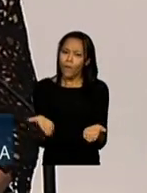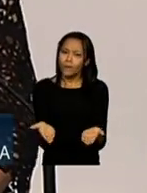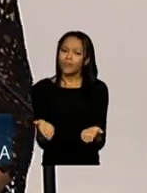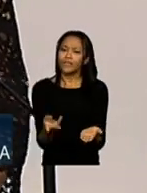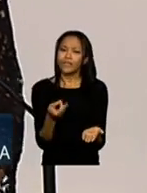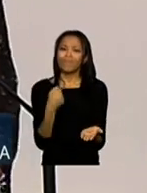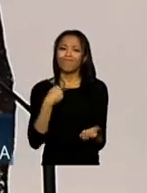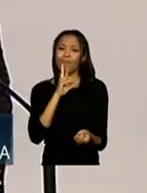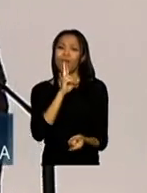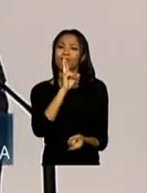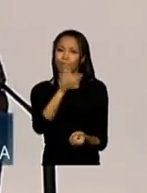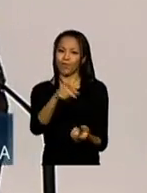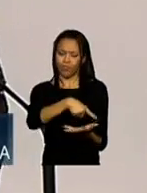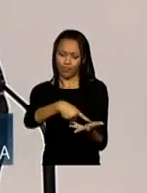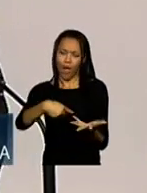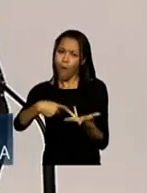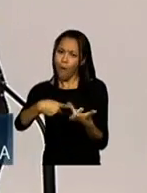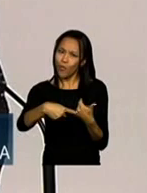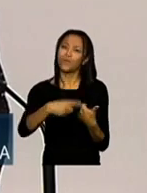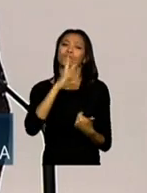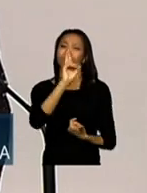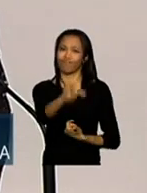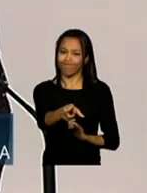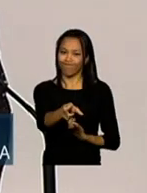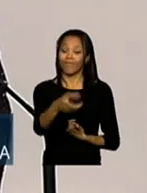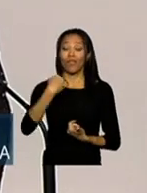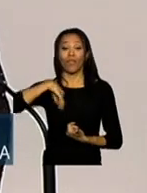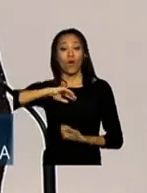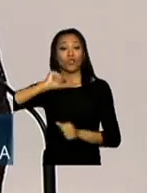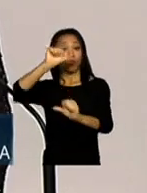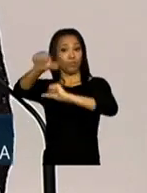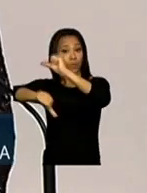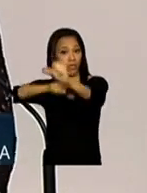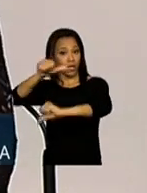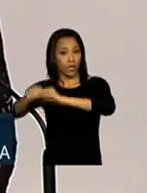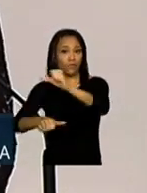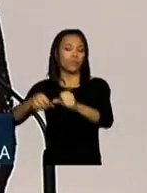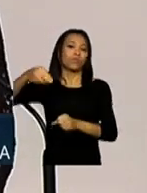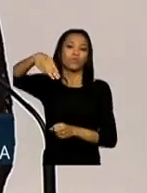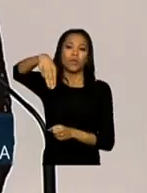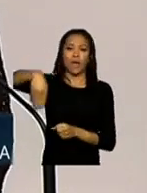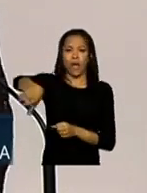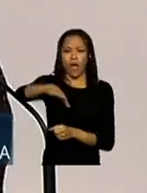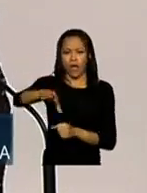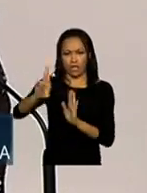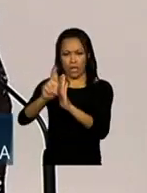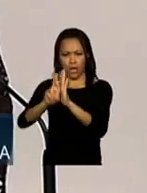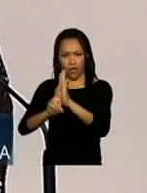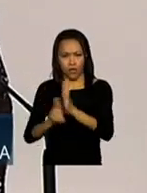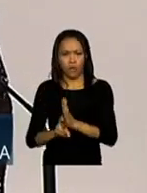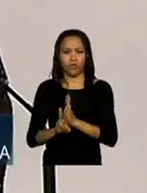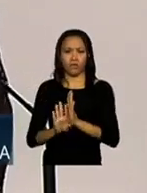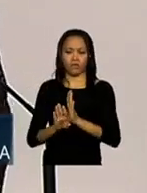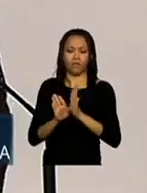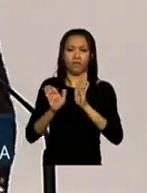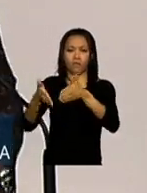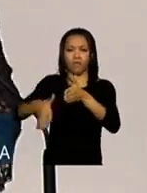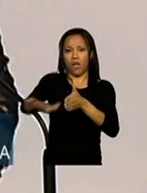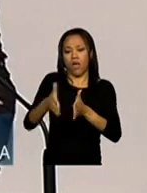alguns resultados. Nós mudamos o marco regulatório do setor portuário para